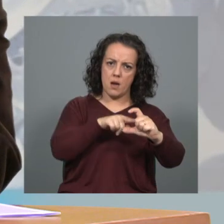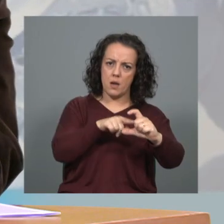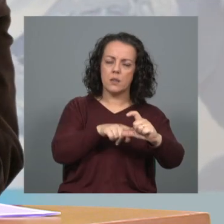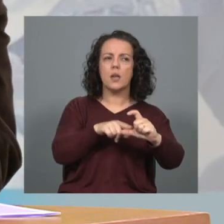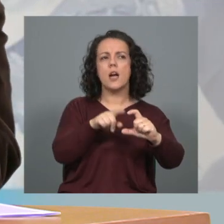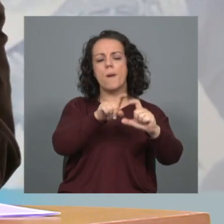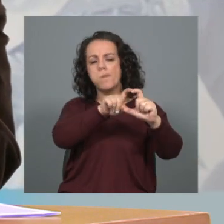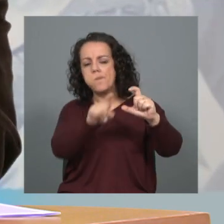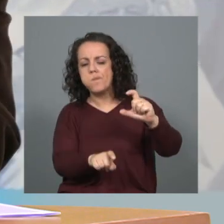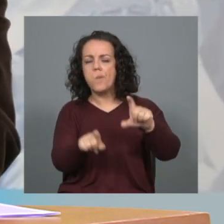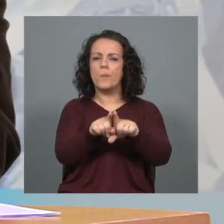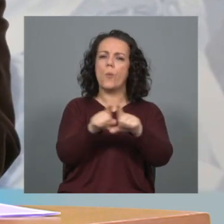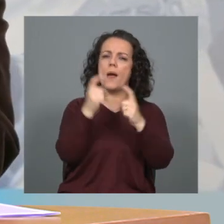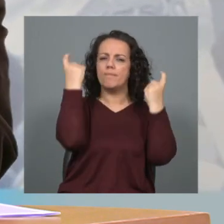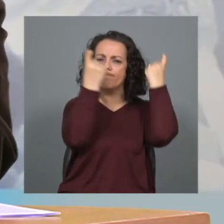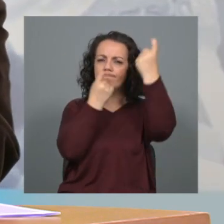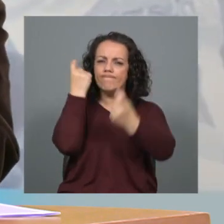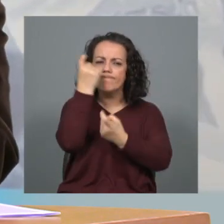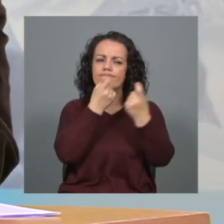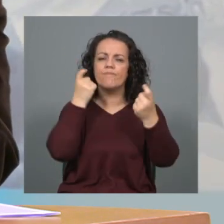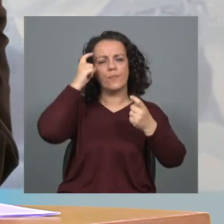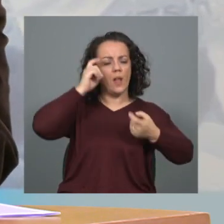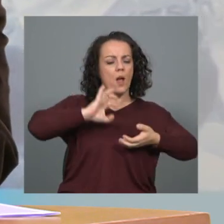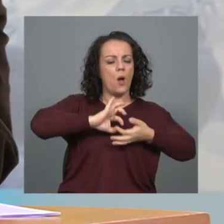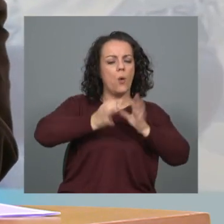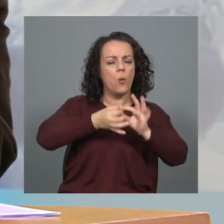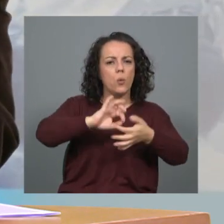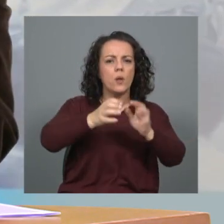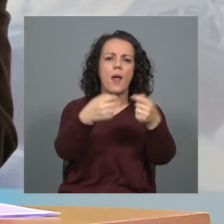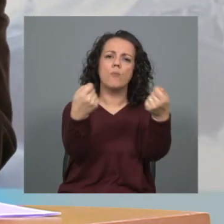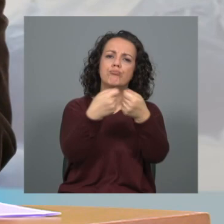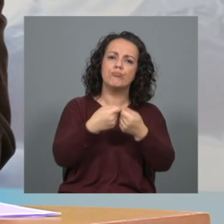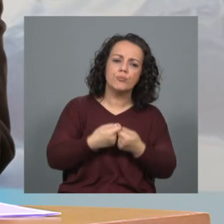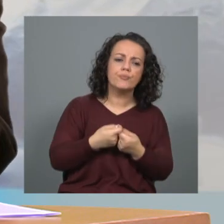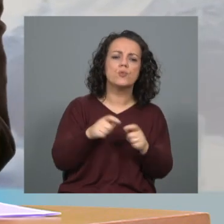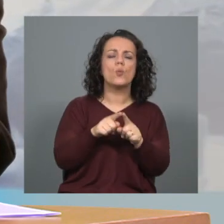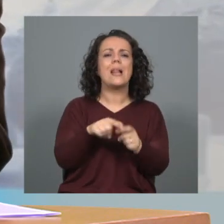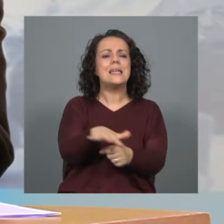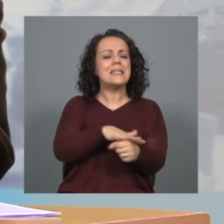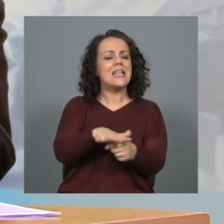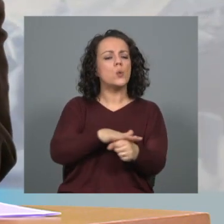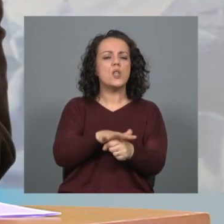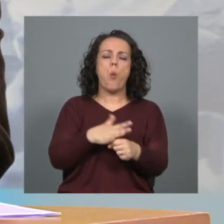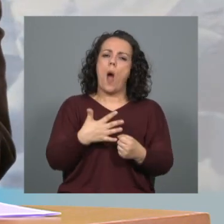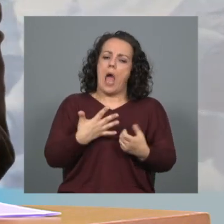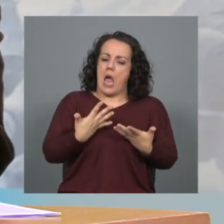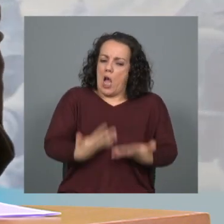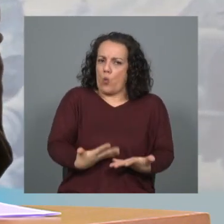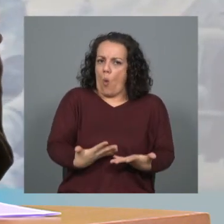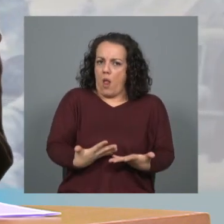diria, de enquadramento, de contextualização, uma espécie de ponto de situação, estado de arte, onde nos